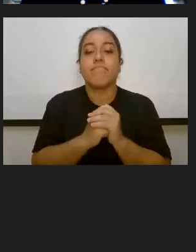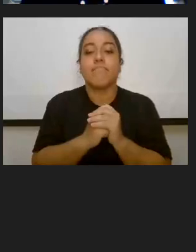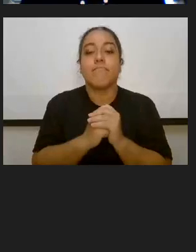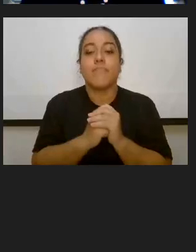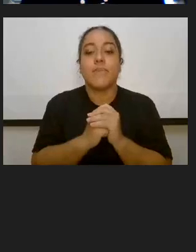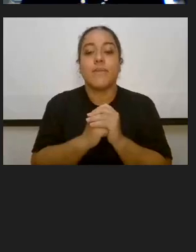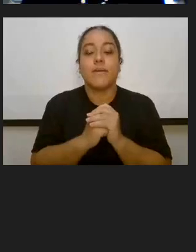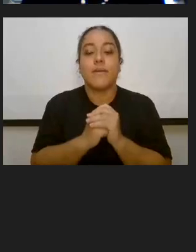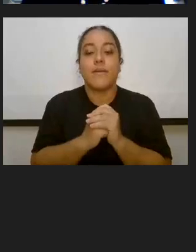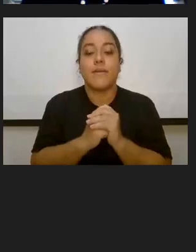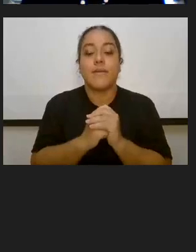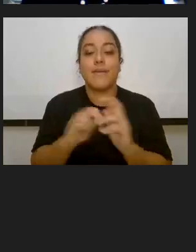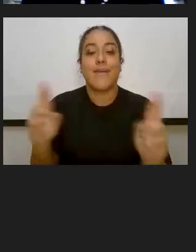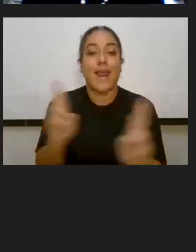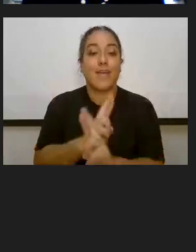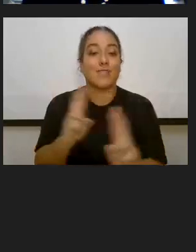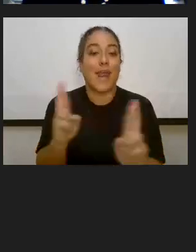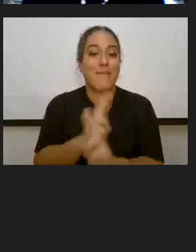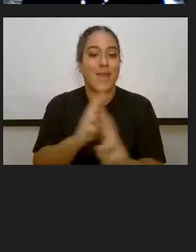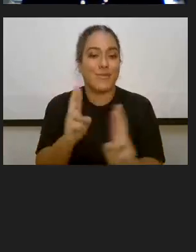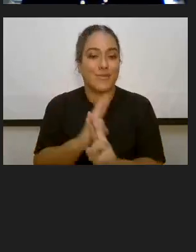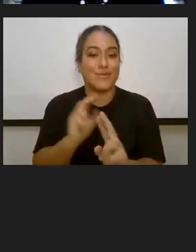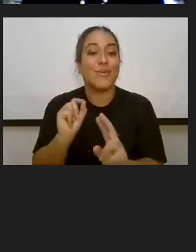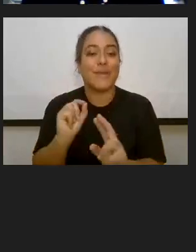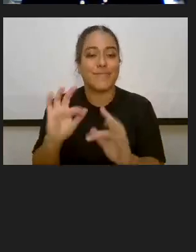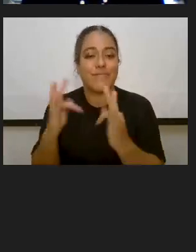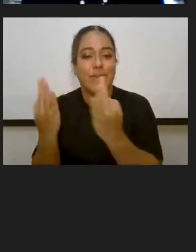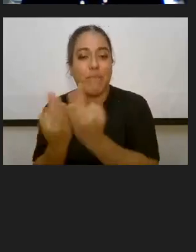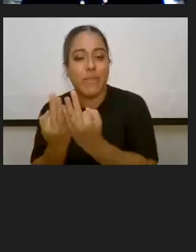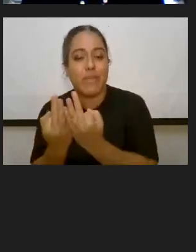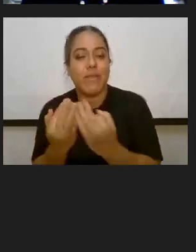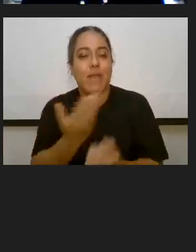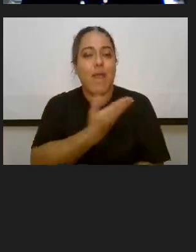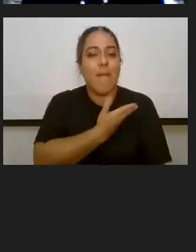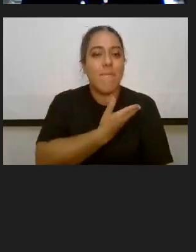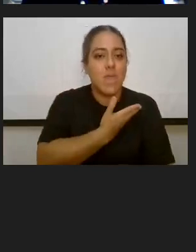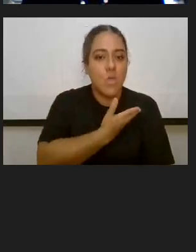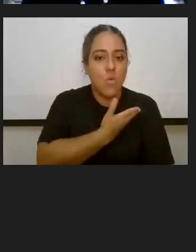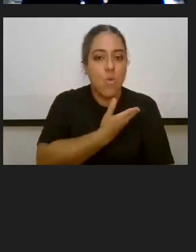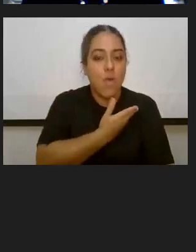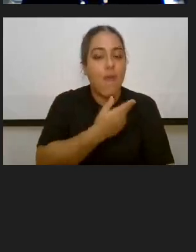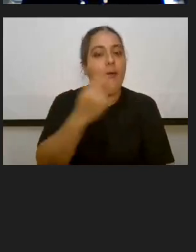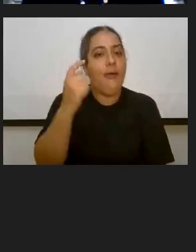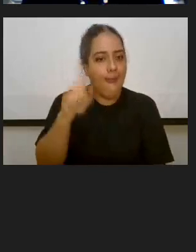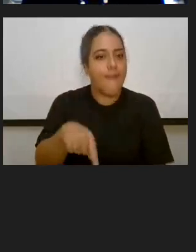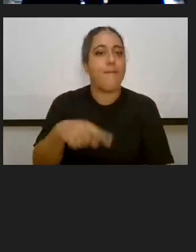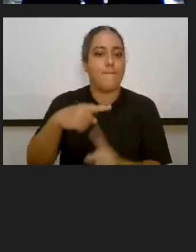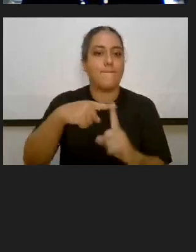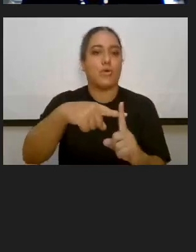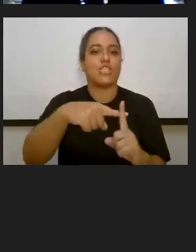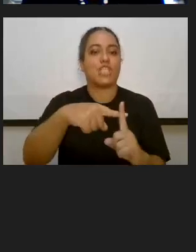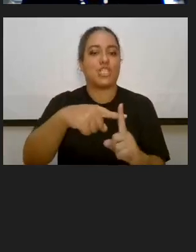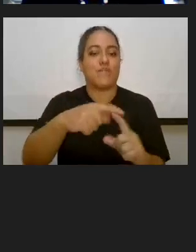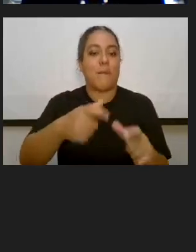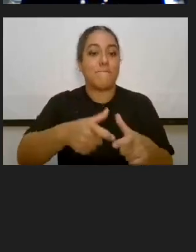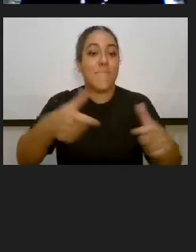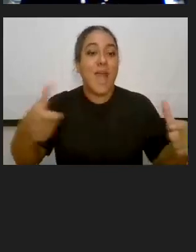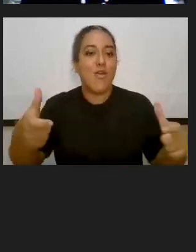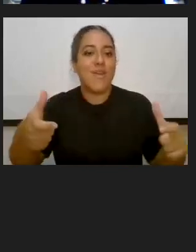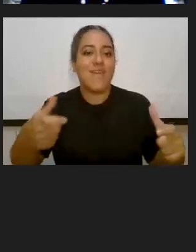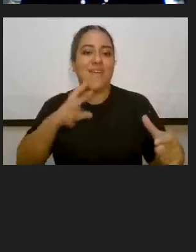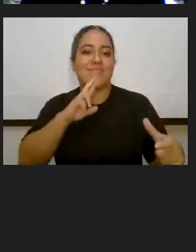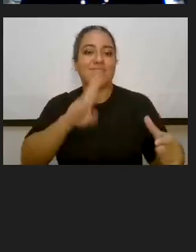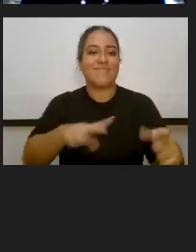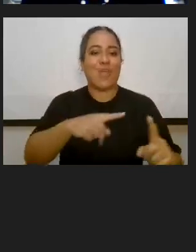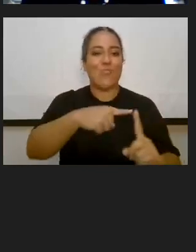os relacionamentos com família e amigos são vistos de forma positiva por uma maioria. Mas a